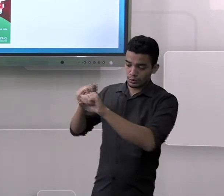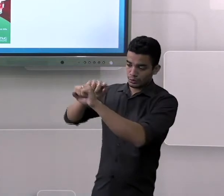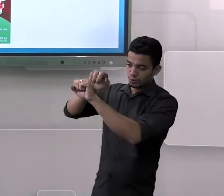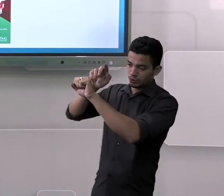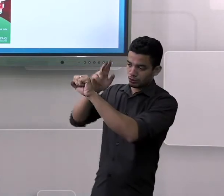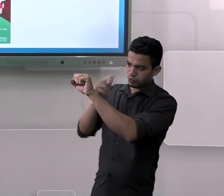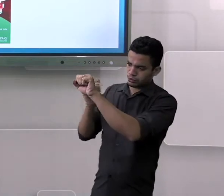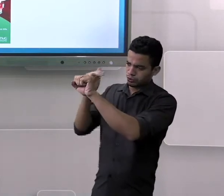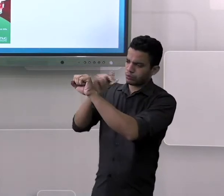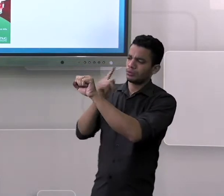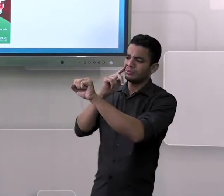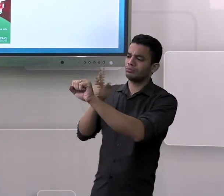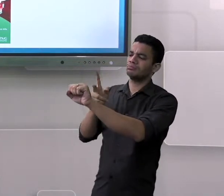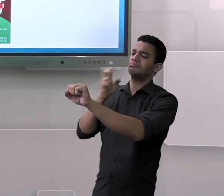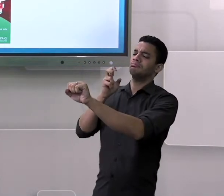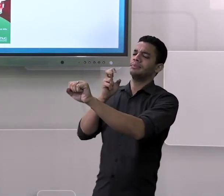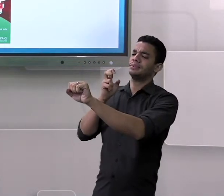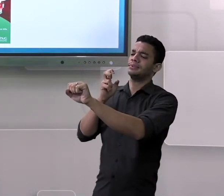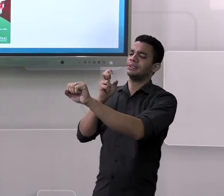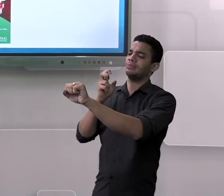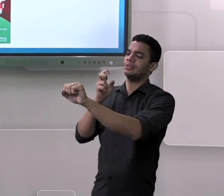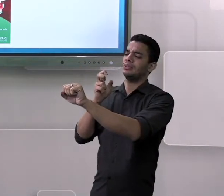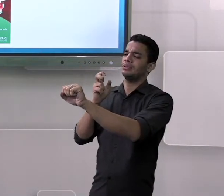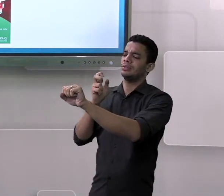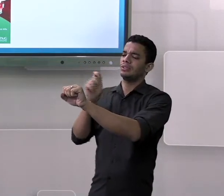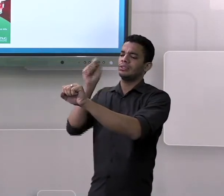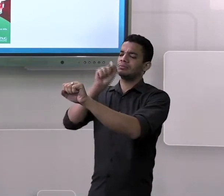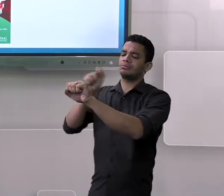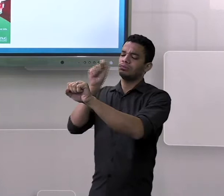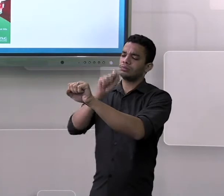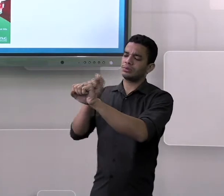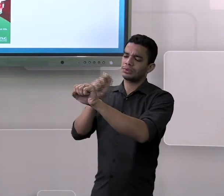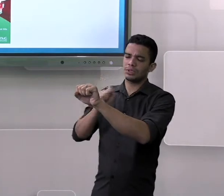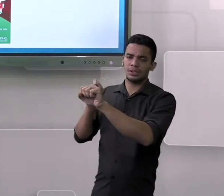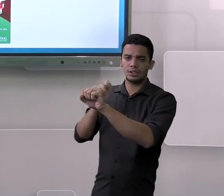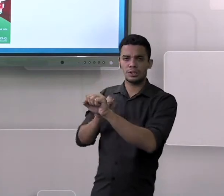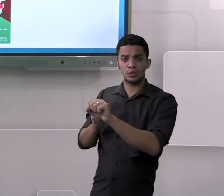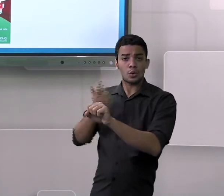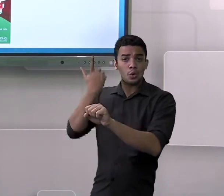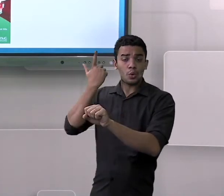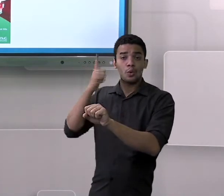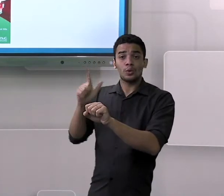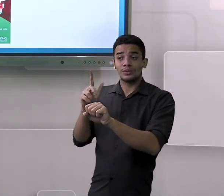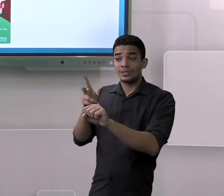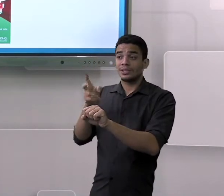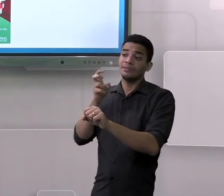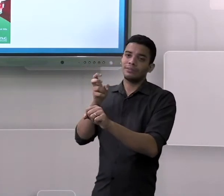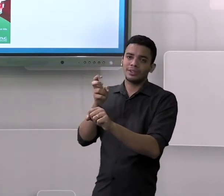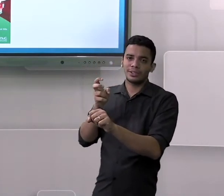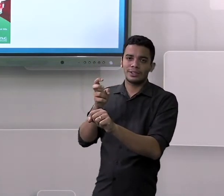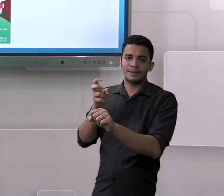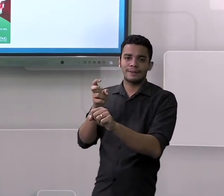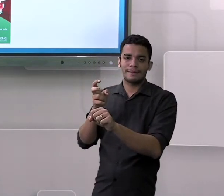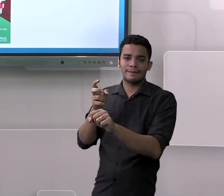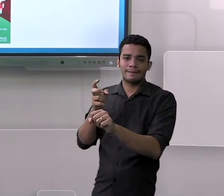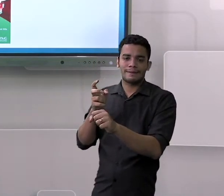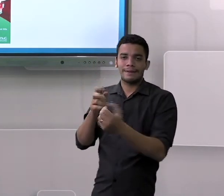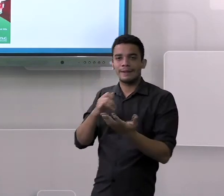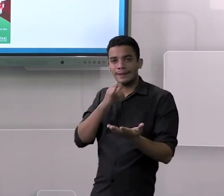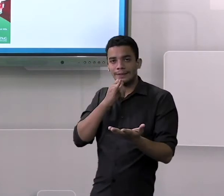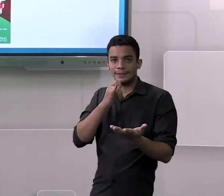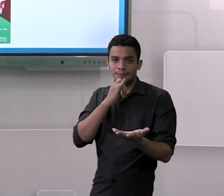utilizar o transporte público, que é o ônibus, vocês podem observar que também podem possuir